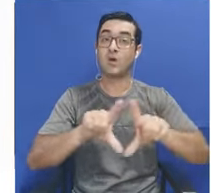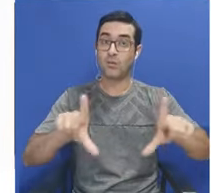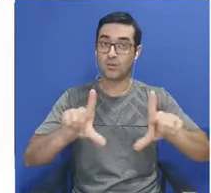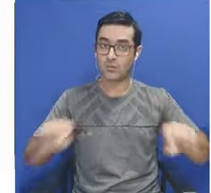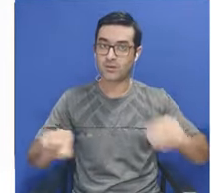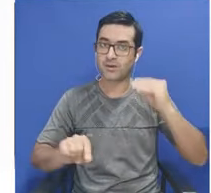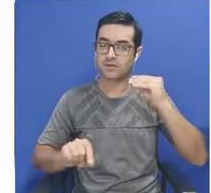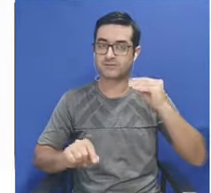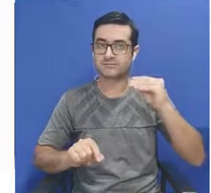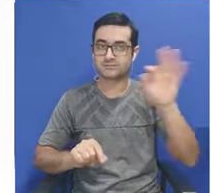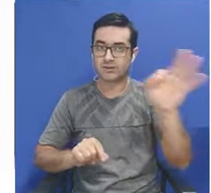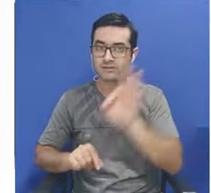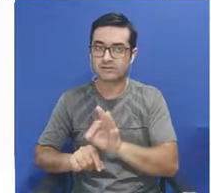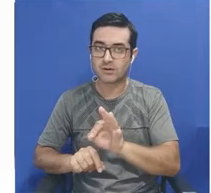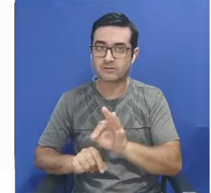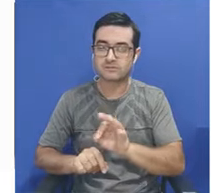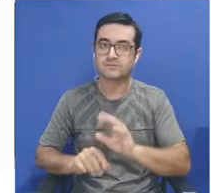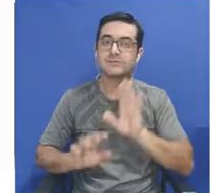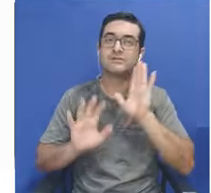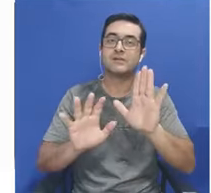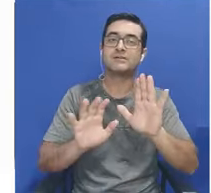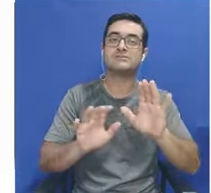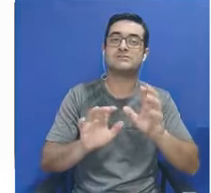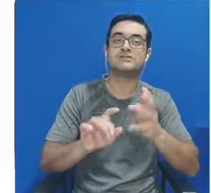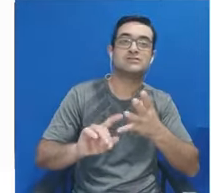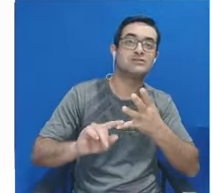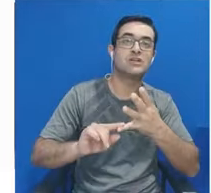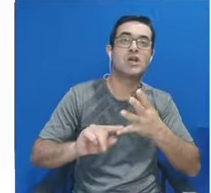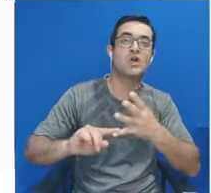massa, levando em consideração que a minha amostra é 100 gramas.